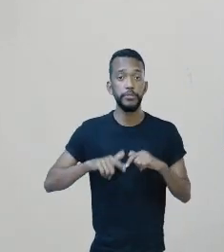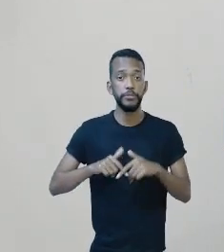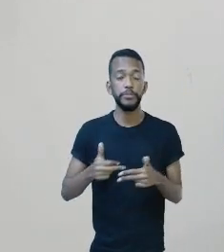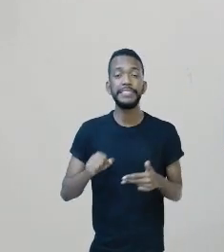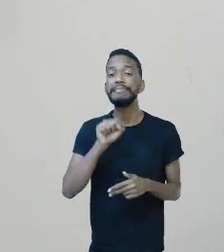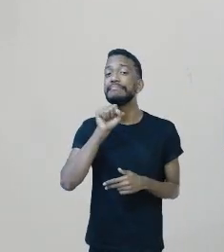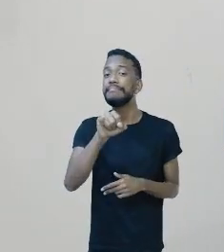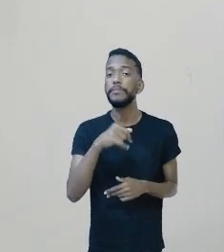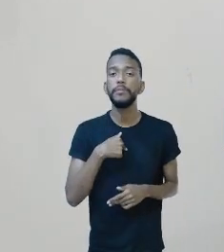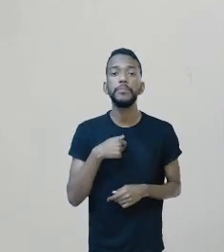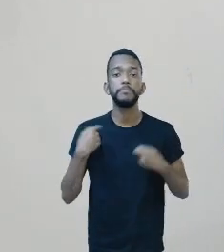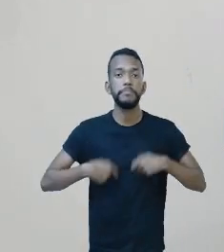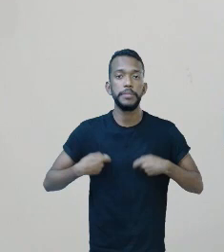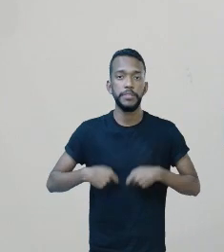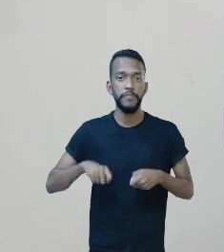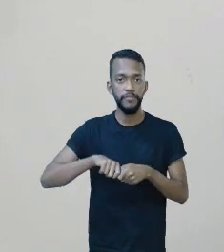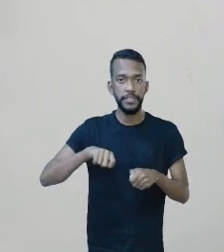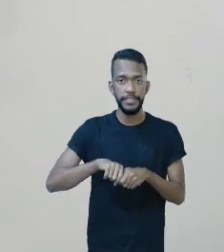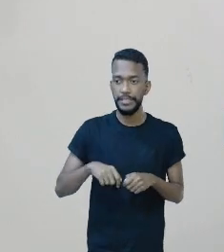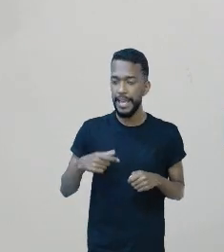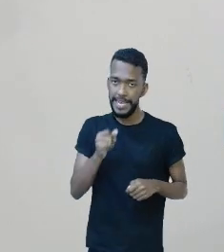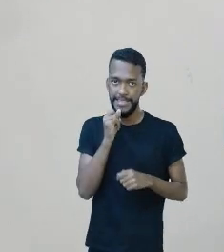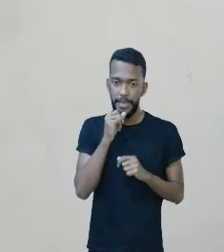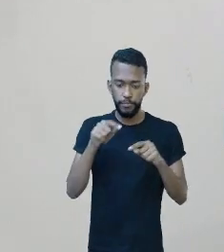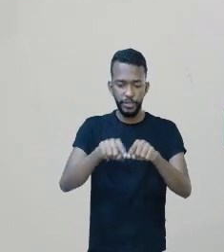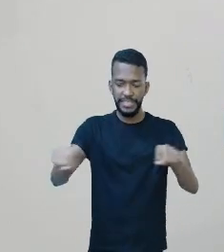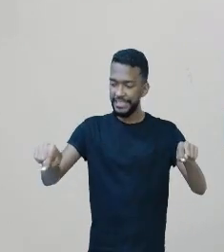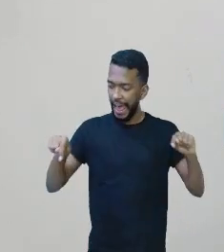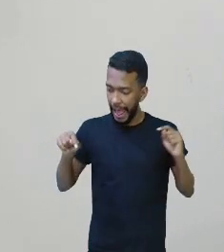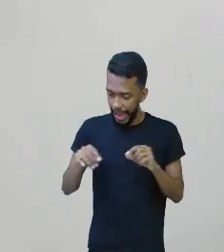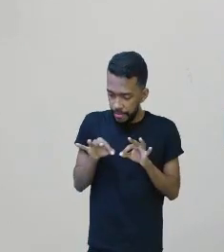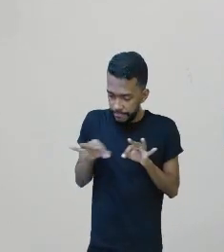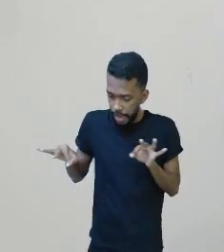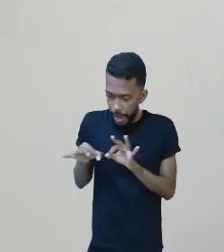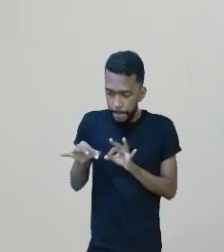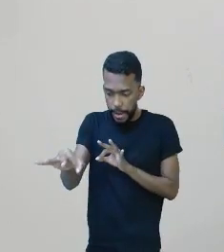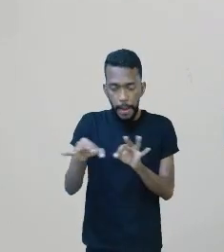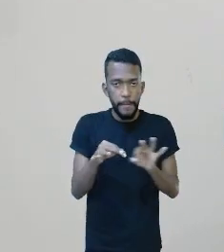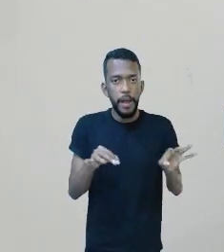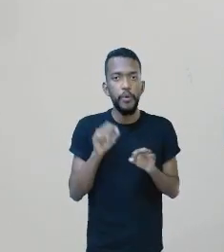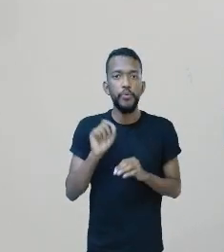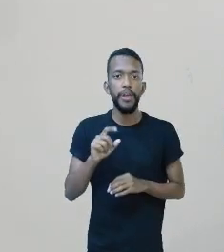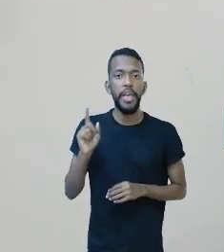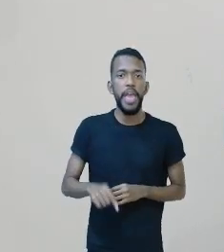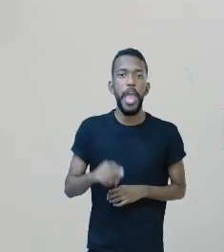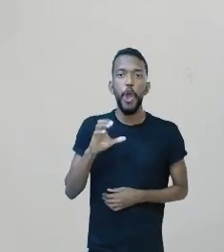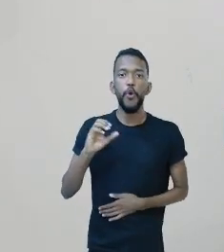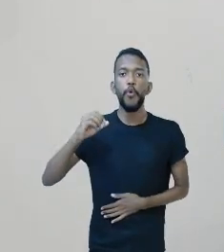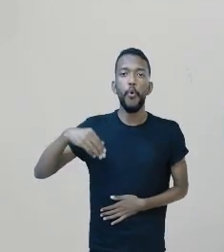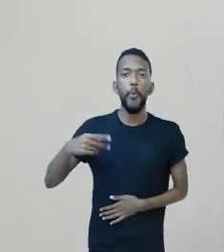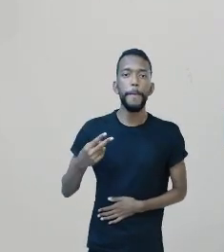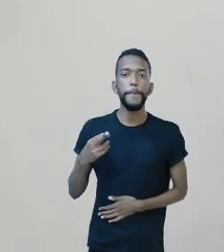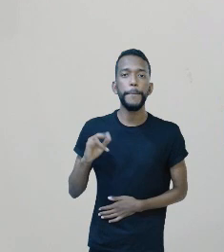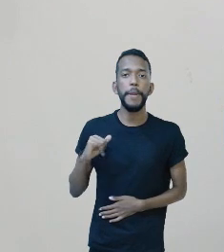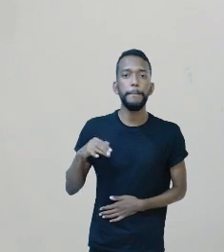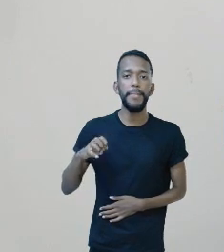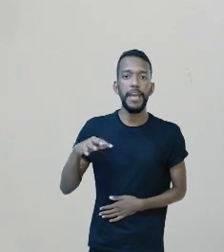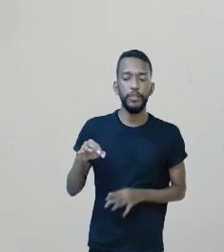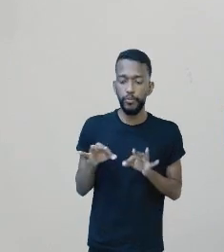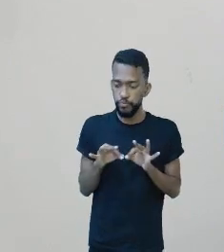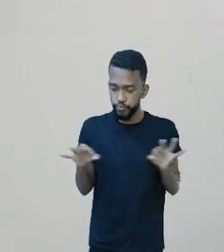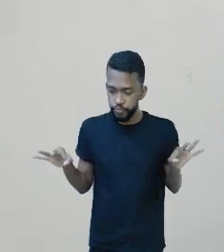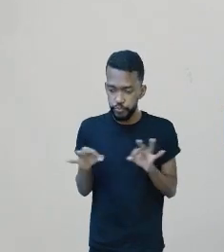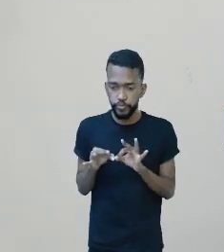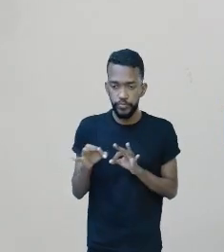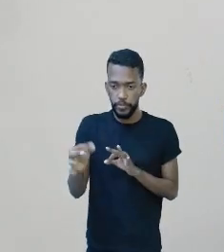preciso fazer a medição de uma sala como essa, a minha grandeza é comprimento. Eu não estou querendo medir